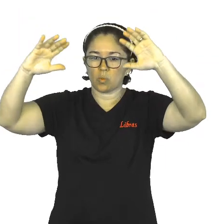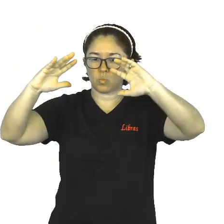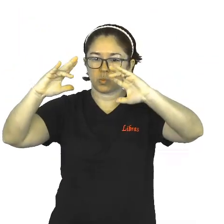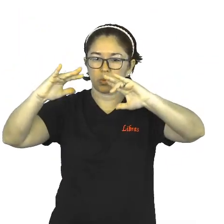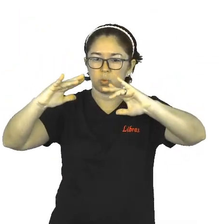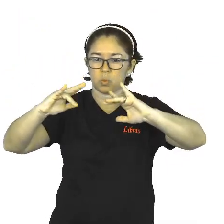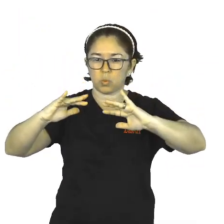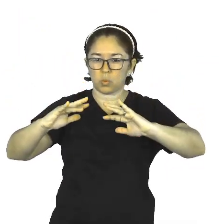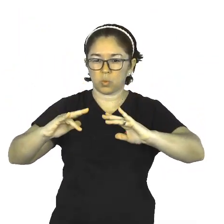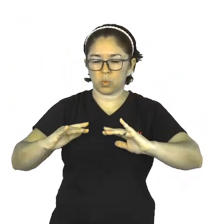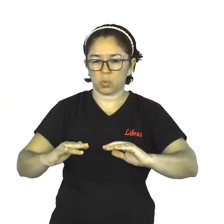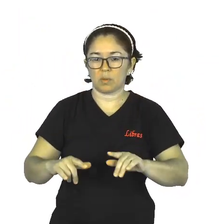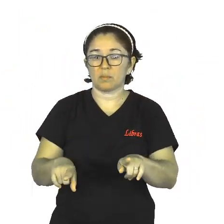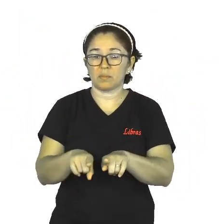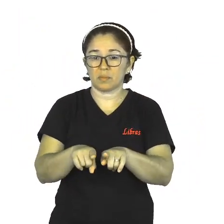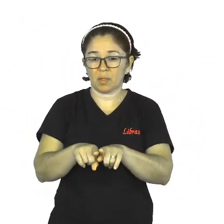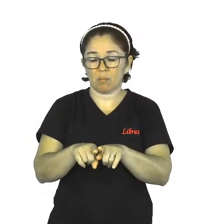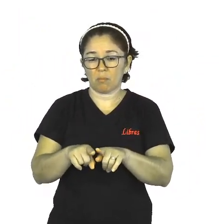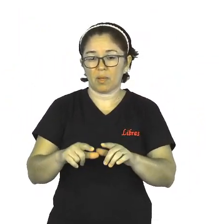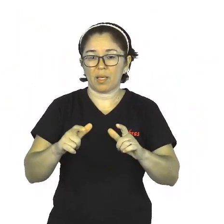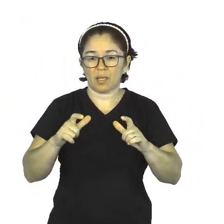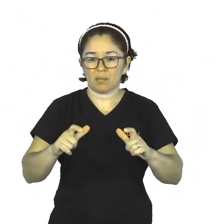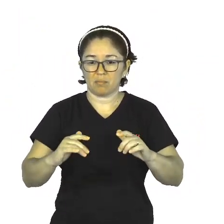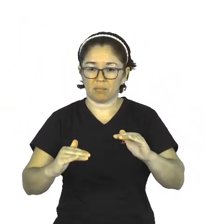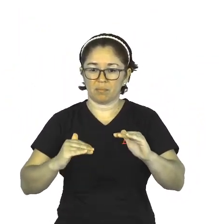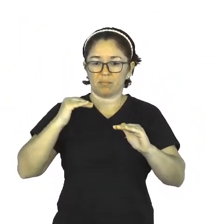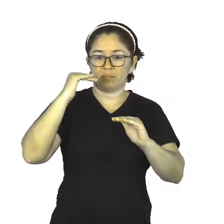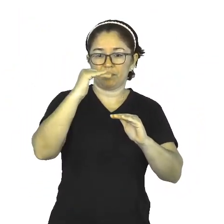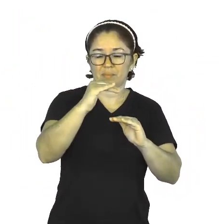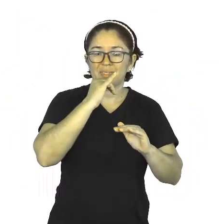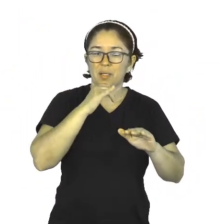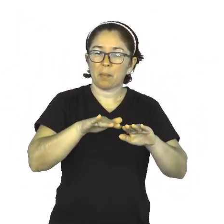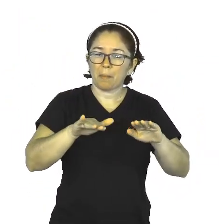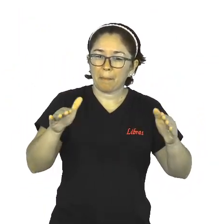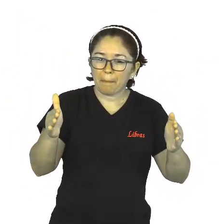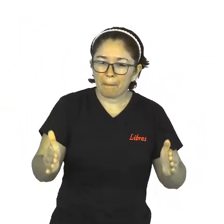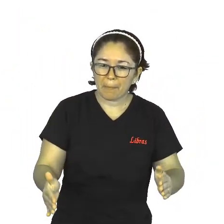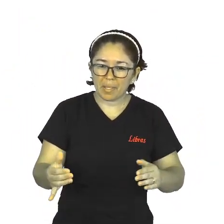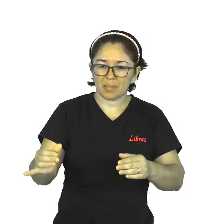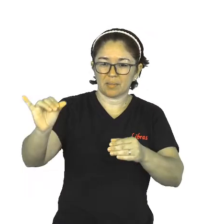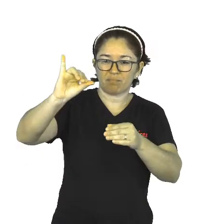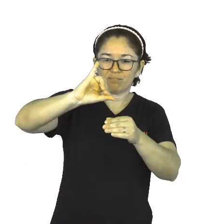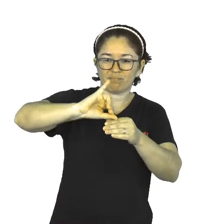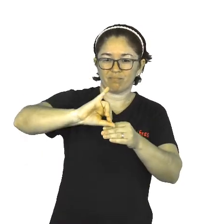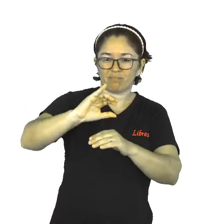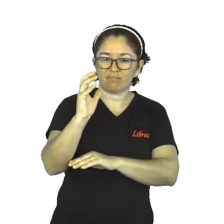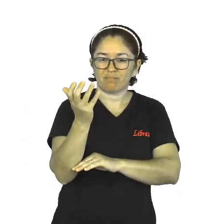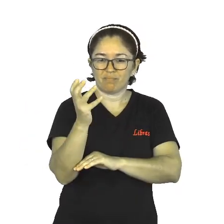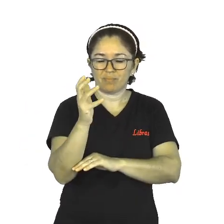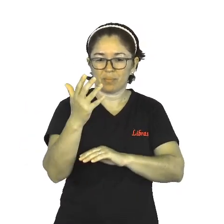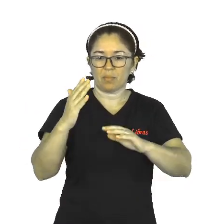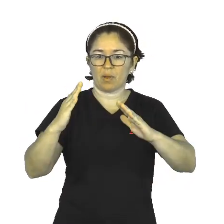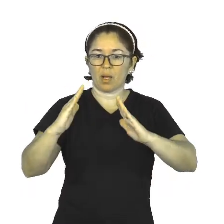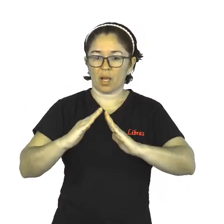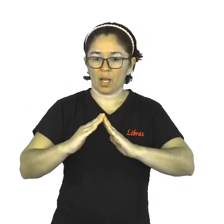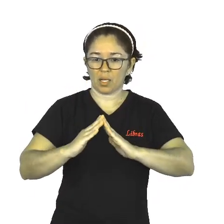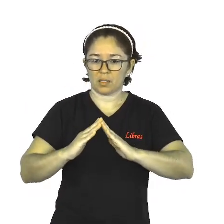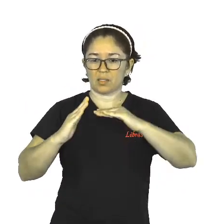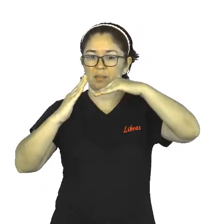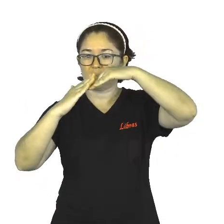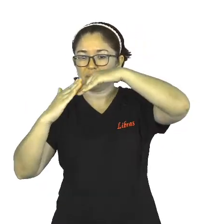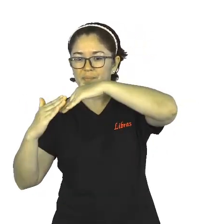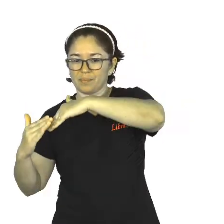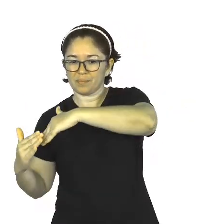estão em cima. Vaso em cima da mesa, telhado em cima da casa,